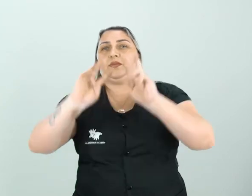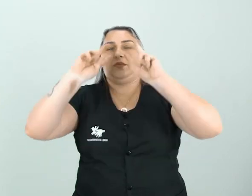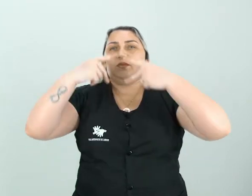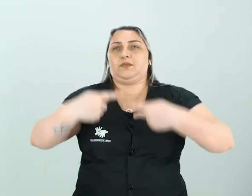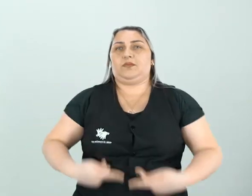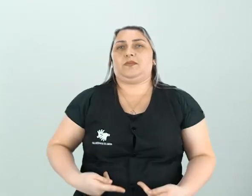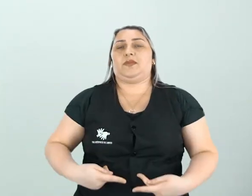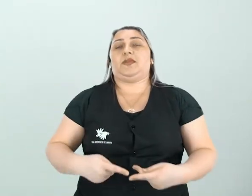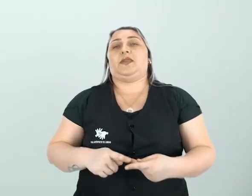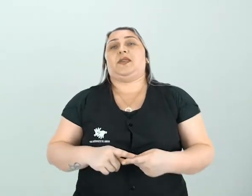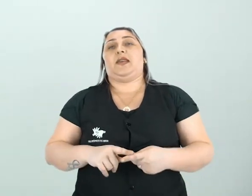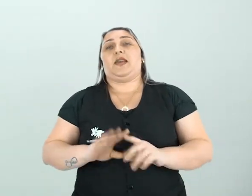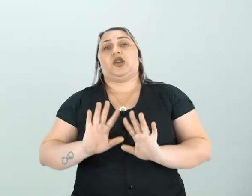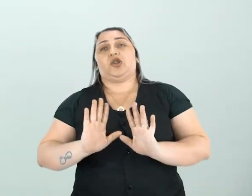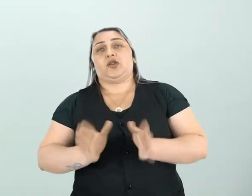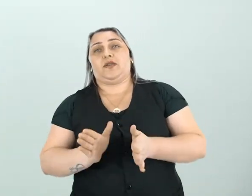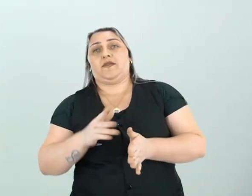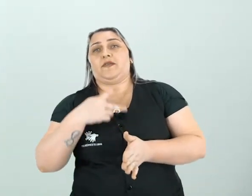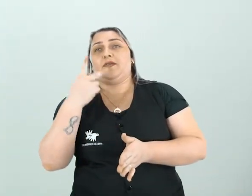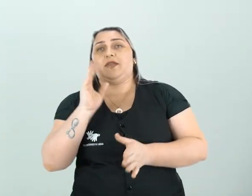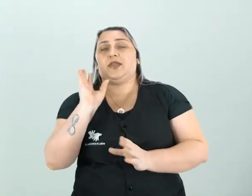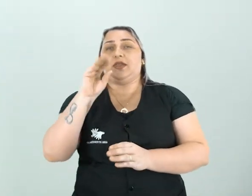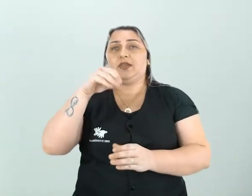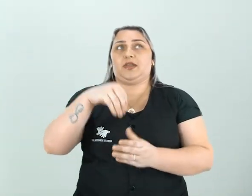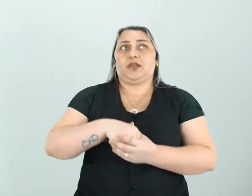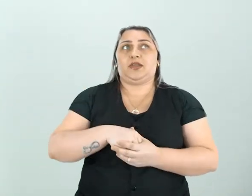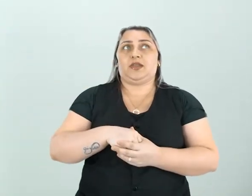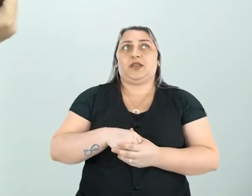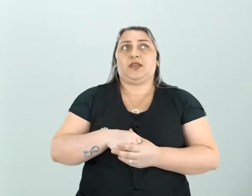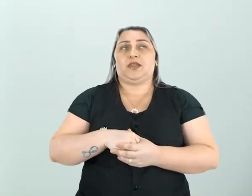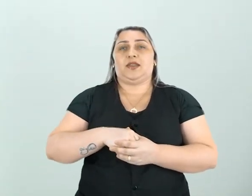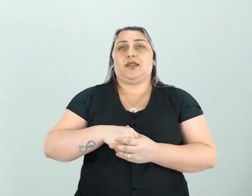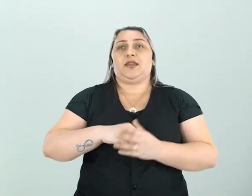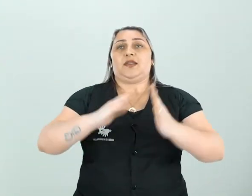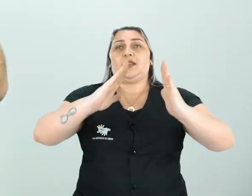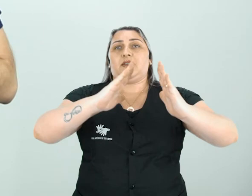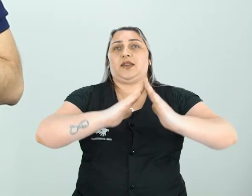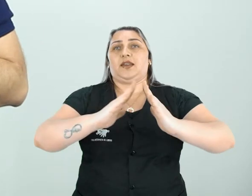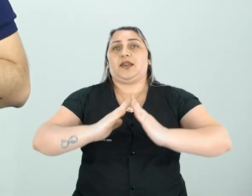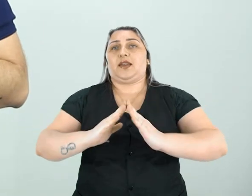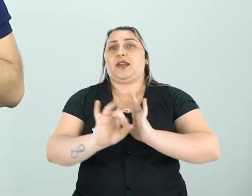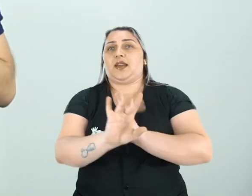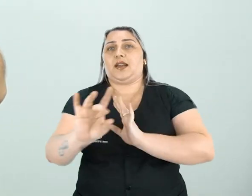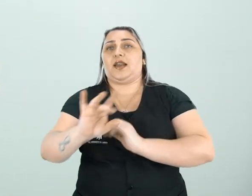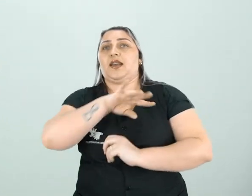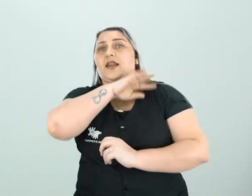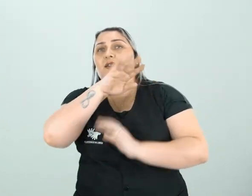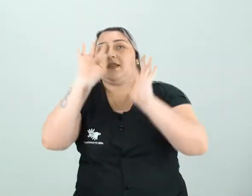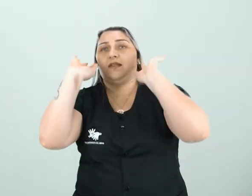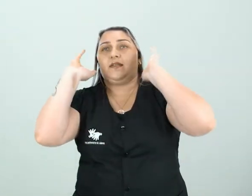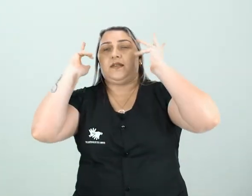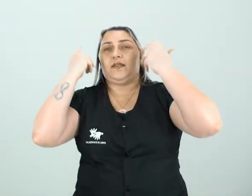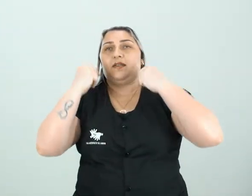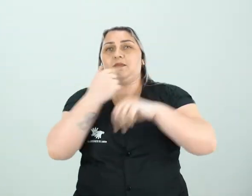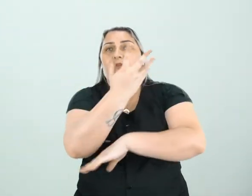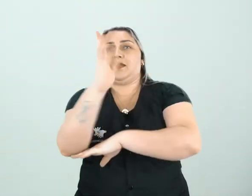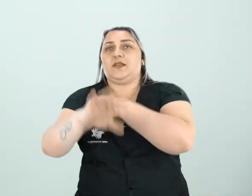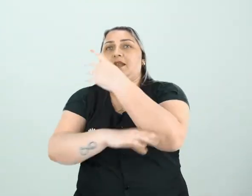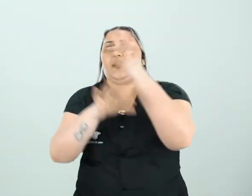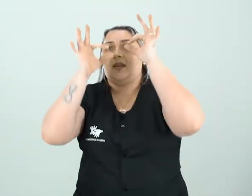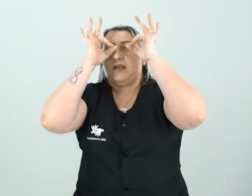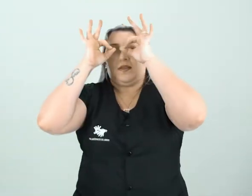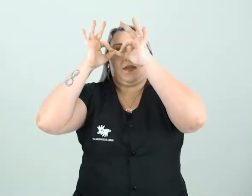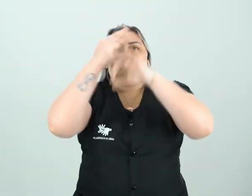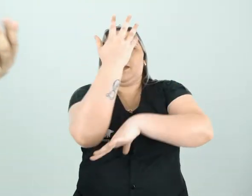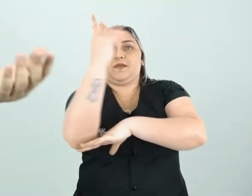humano. Só que nós já falamos que é dentro do habitat de cada animal. O leão na selva, a